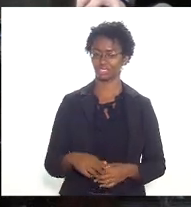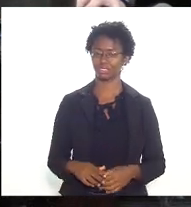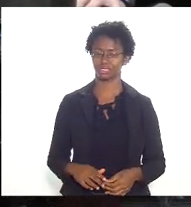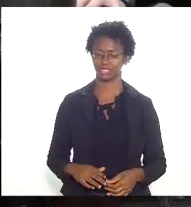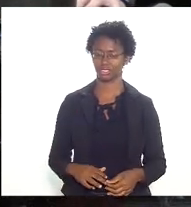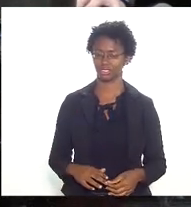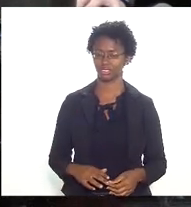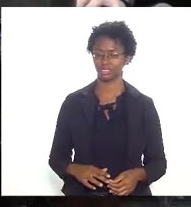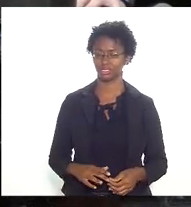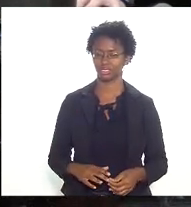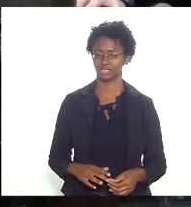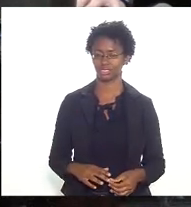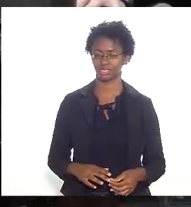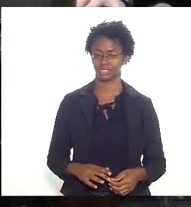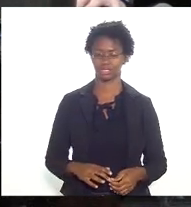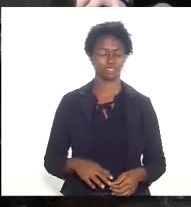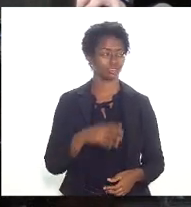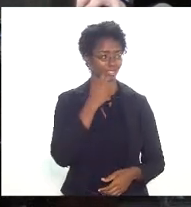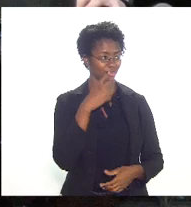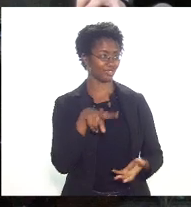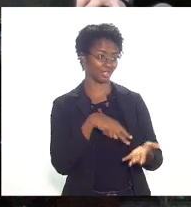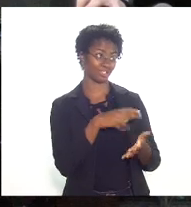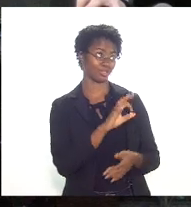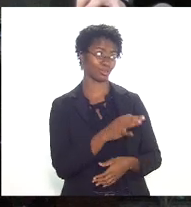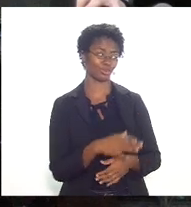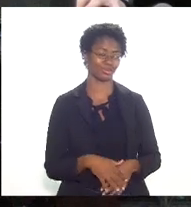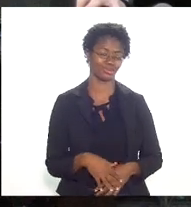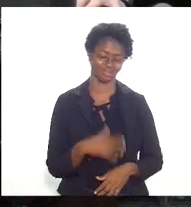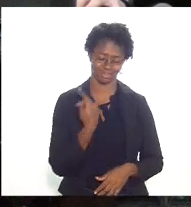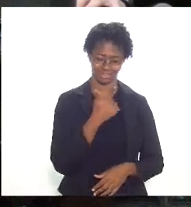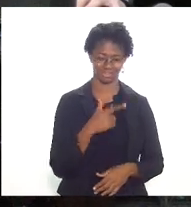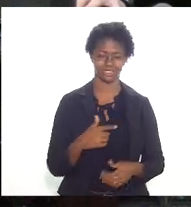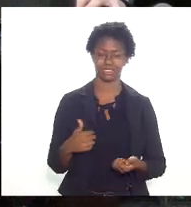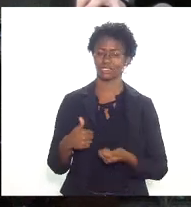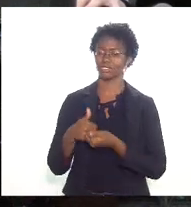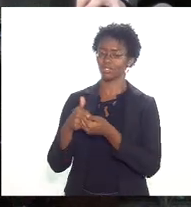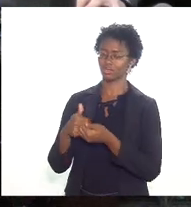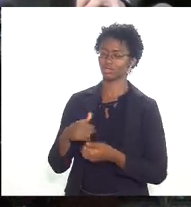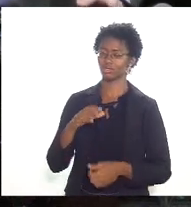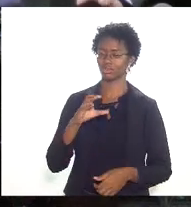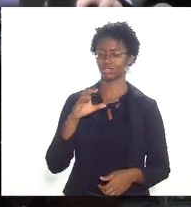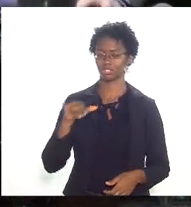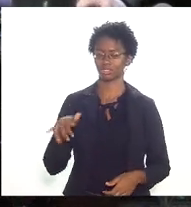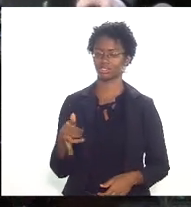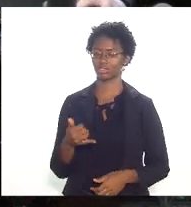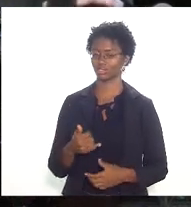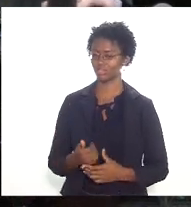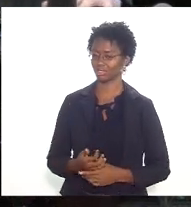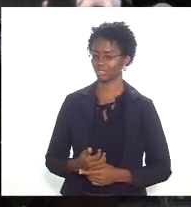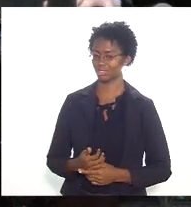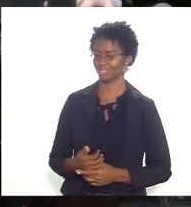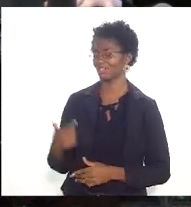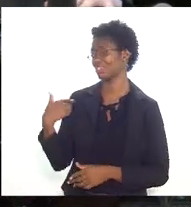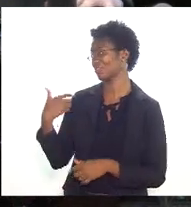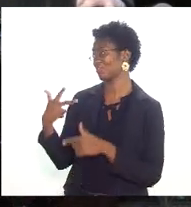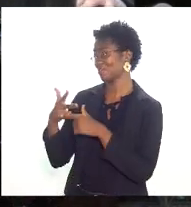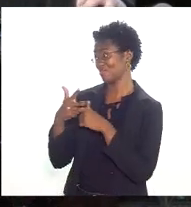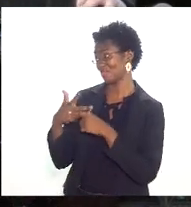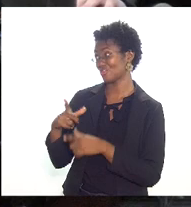também o senhor vivo dançando mesmo acompanha ccj Presidente é e eu tenho vídeo